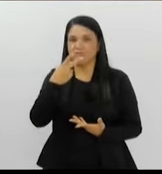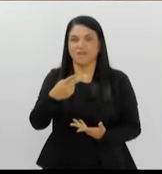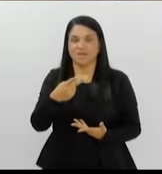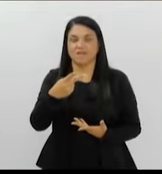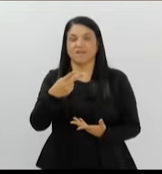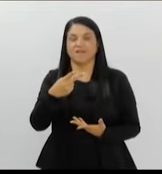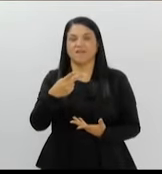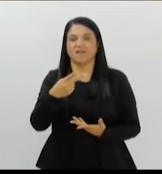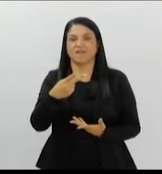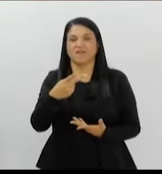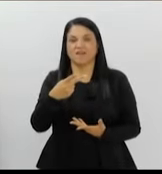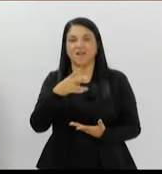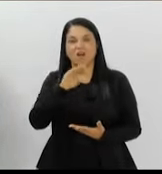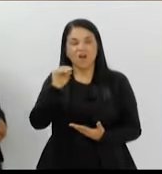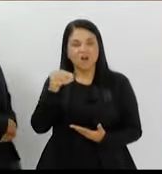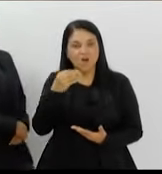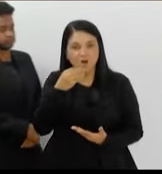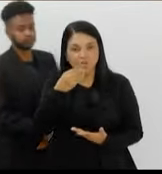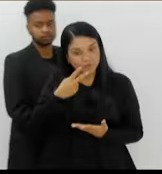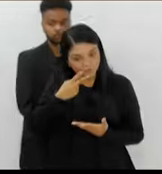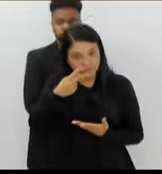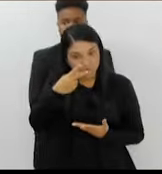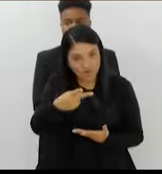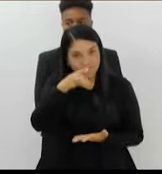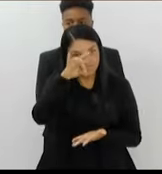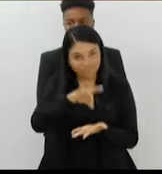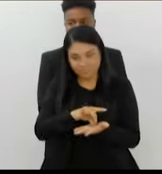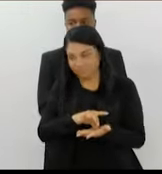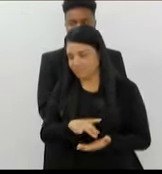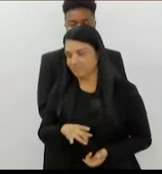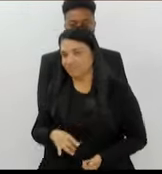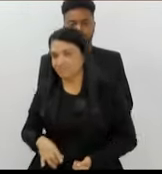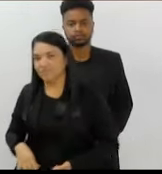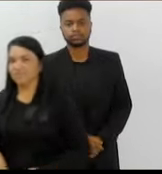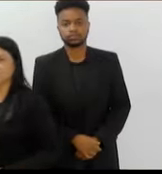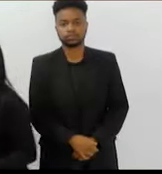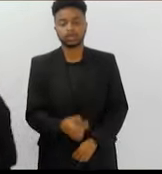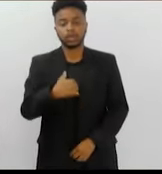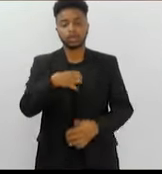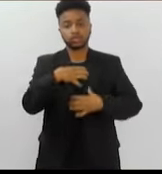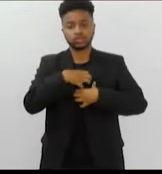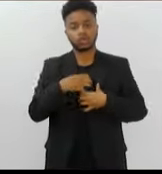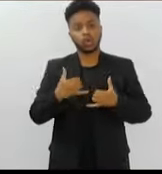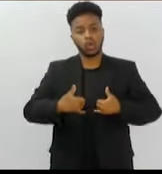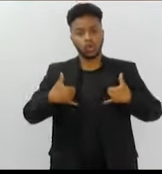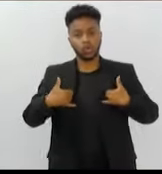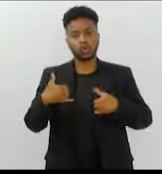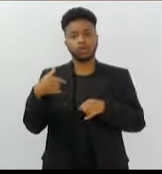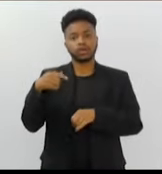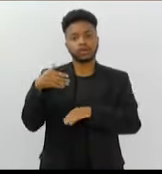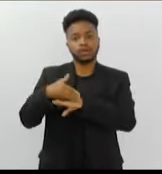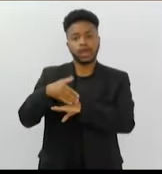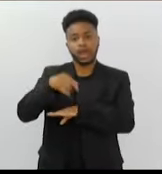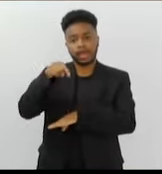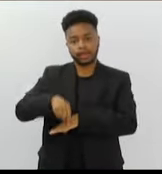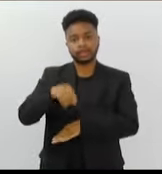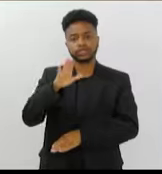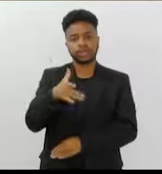nenhuma. Me dá a oportunidade de mais uma vez reafirmar. Tenho orgulho de estar aqui há 10 anos, não responder a nenhum processo,